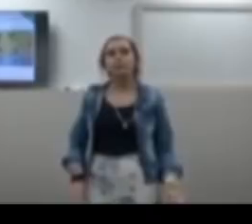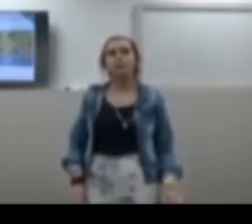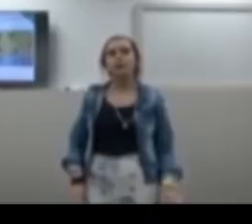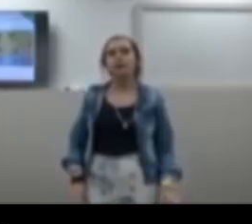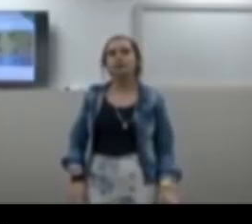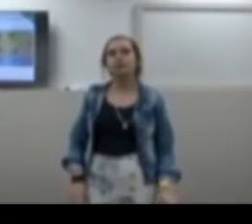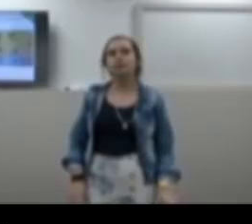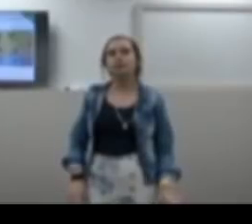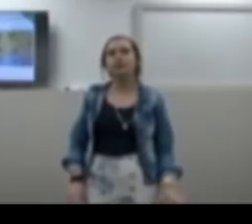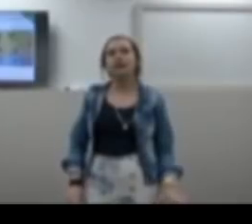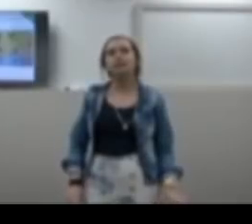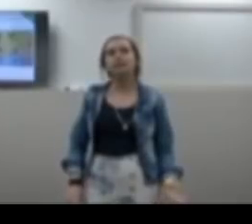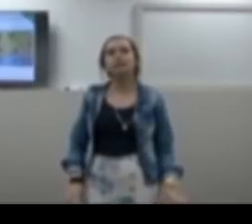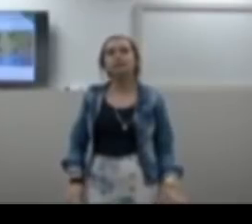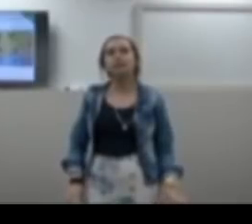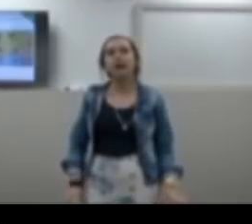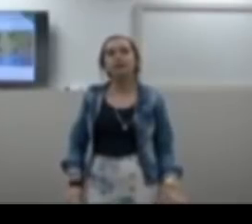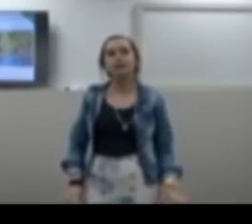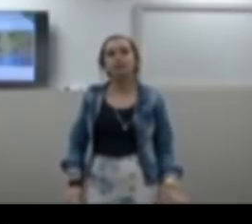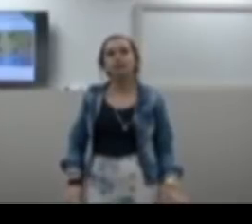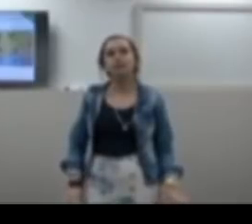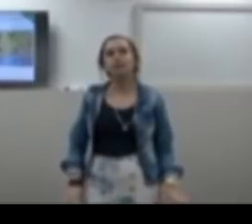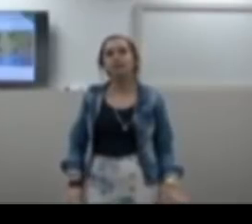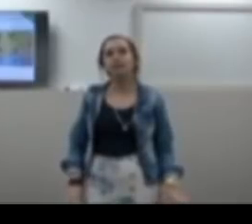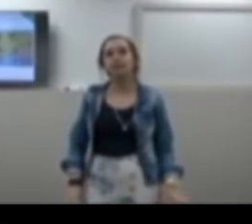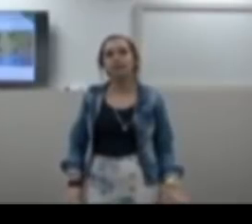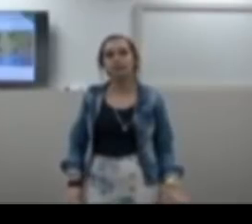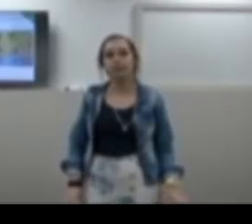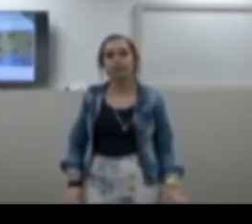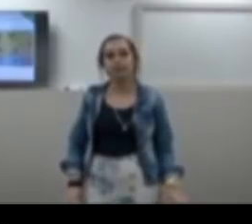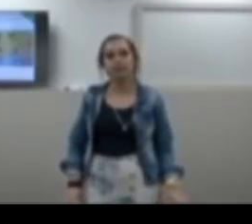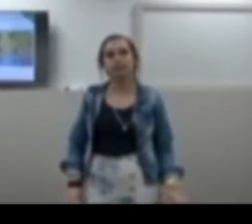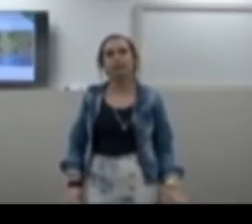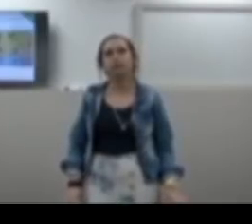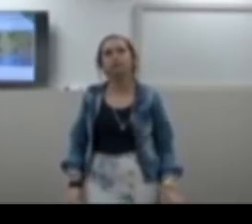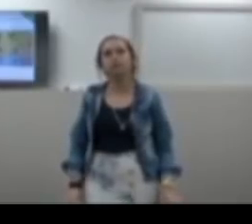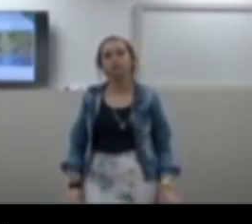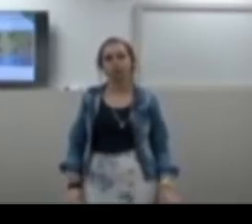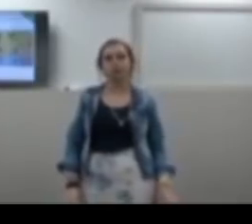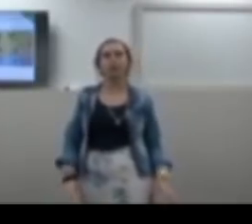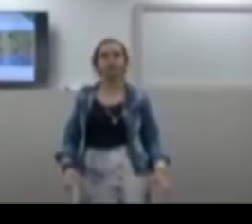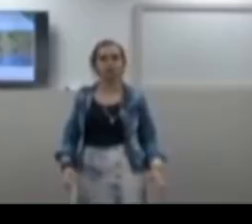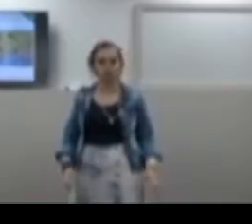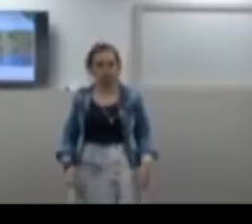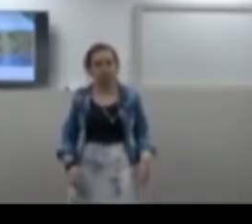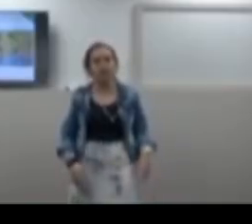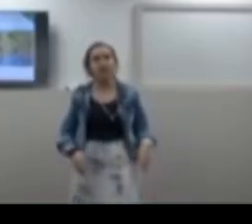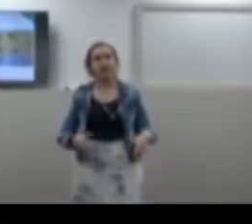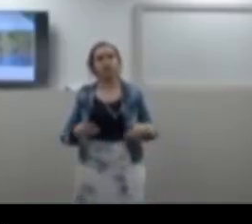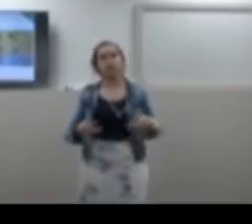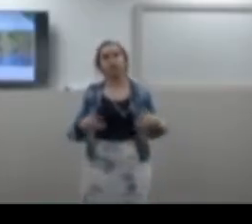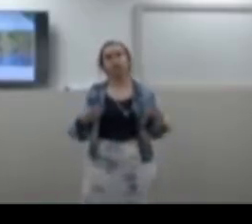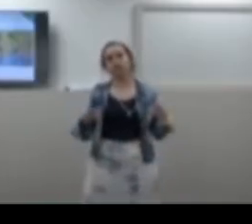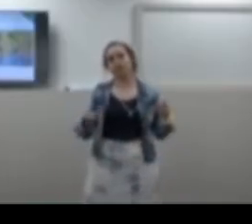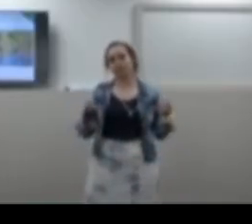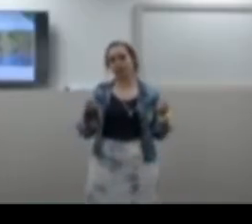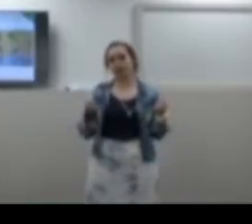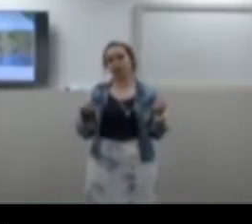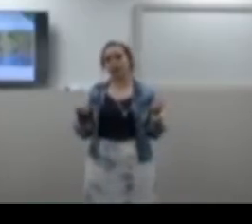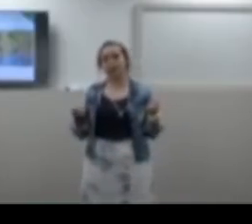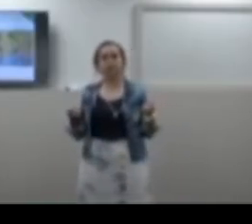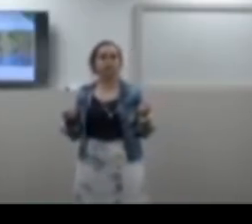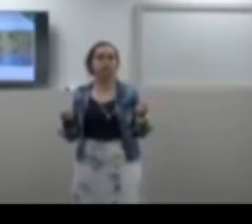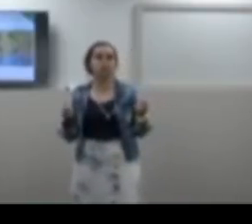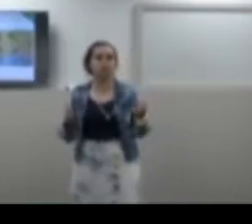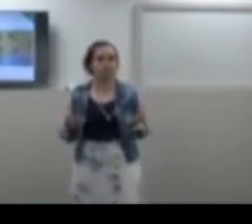Hidrografia. Possui regiões de banhados naturais, que é o que vocês estão vendo na foto aí, tá? Então tem algumas regiões que quando chove, é um solo